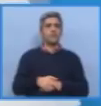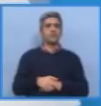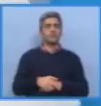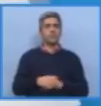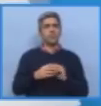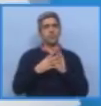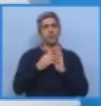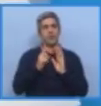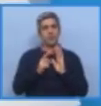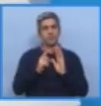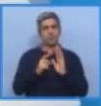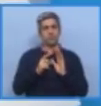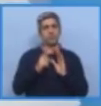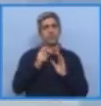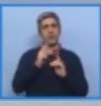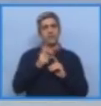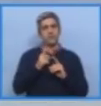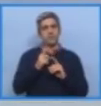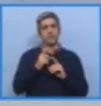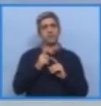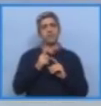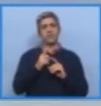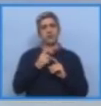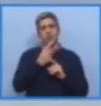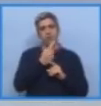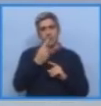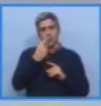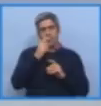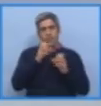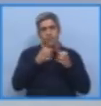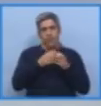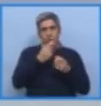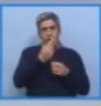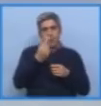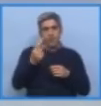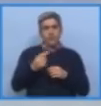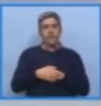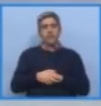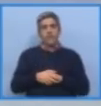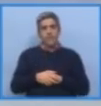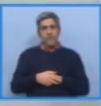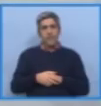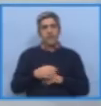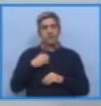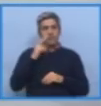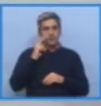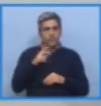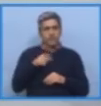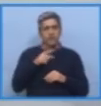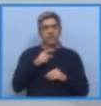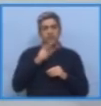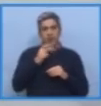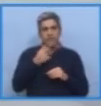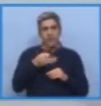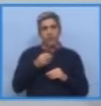um modelo do que deveriam ser ou do que deverá ser cada uma das nossas comunidades. Ali neste episódio dos Atos dos Apóstolos é um